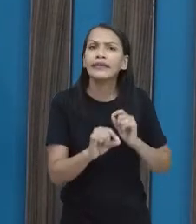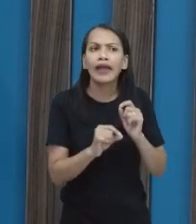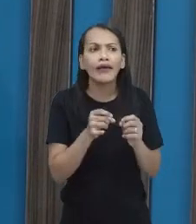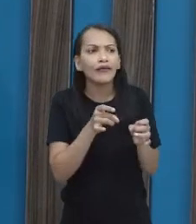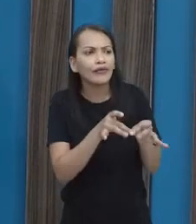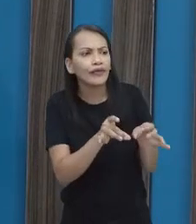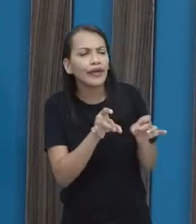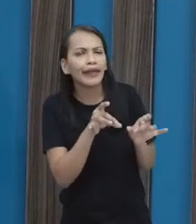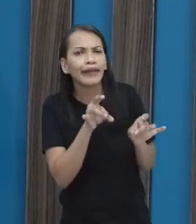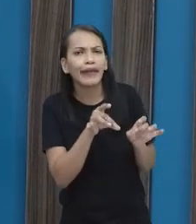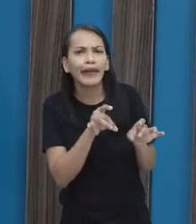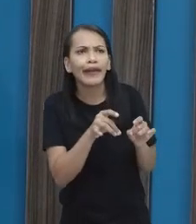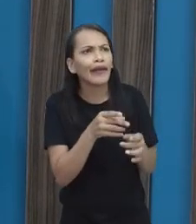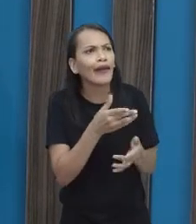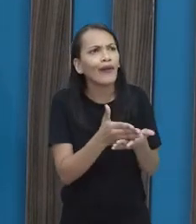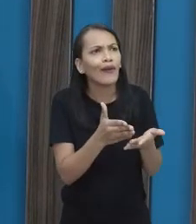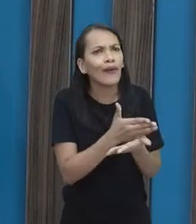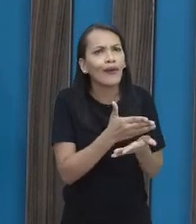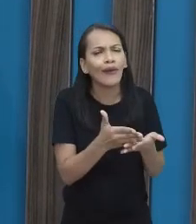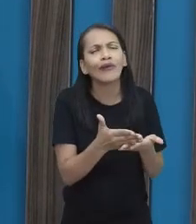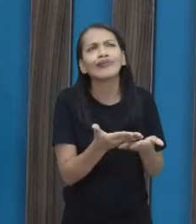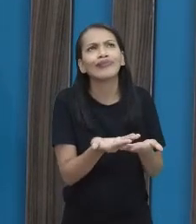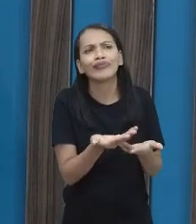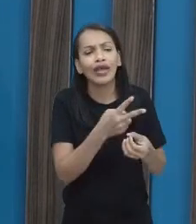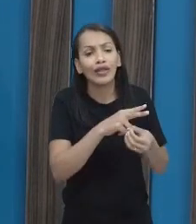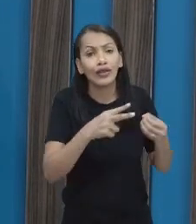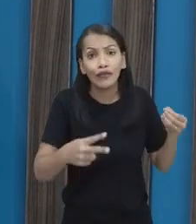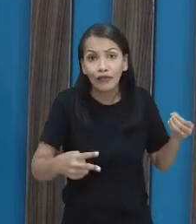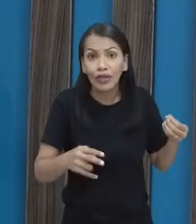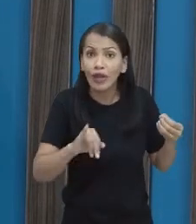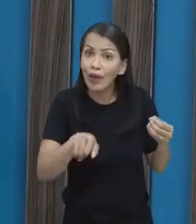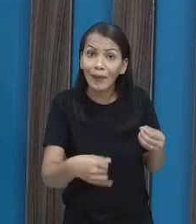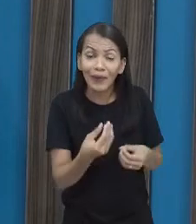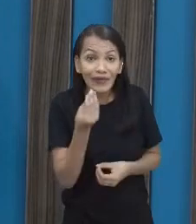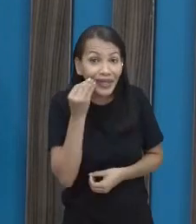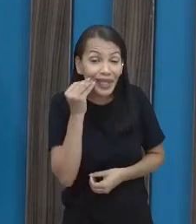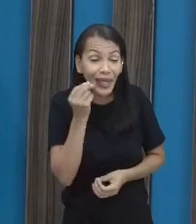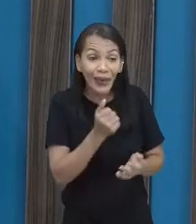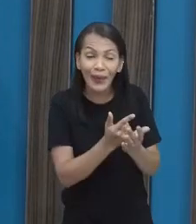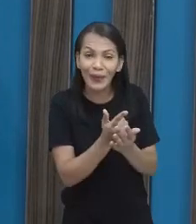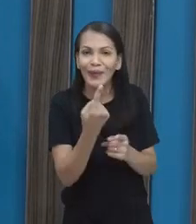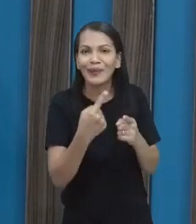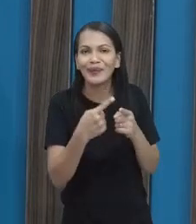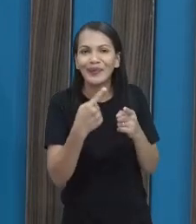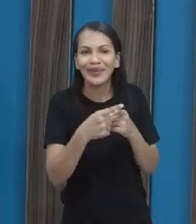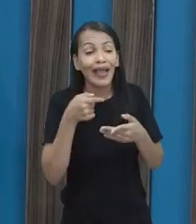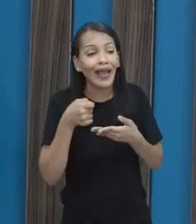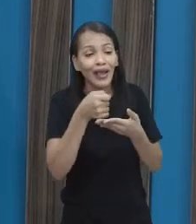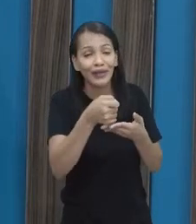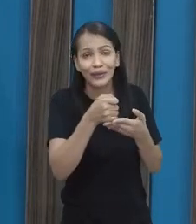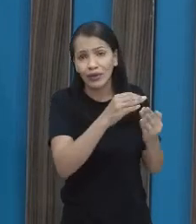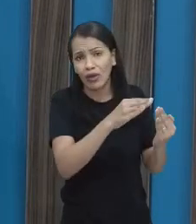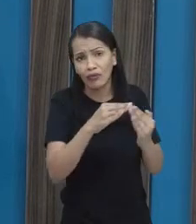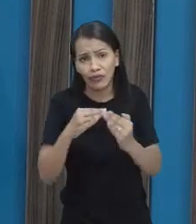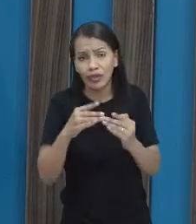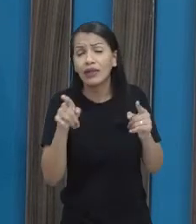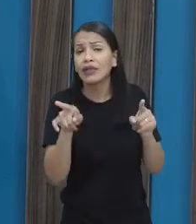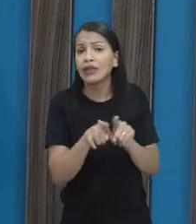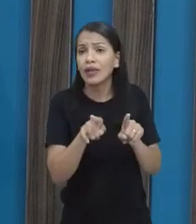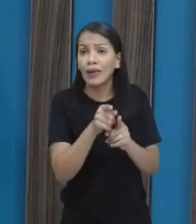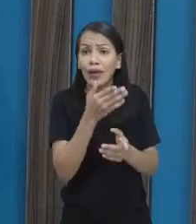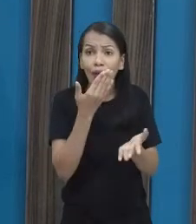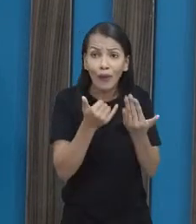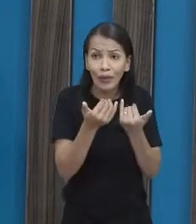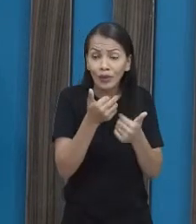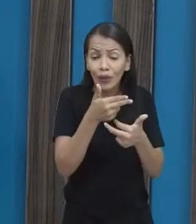vendendo algum tipo de hortaliça, então vamos aproveitar, vamos comprar, porque além de tudo, está ajudando o vizinho e você está comendo